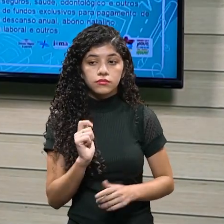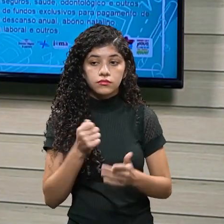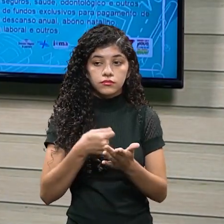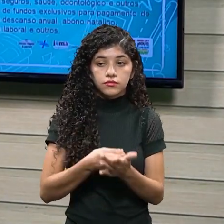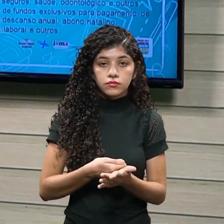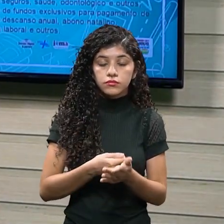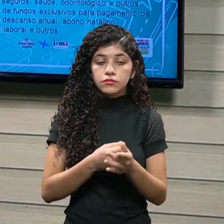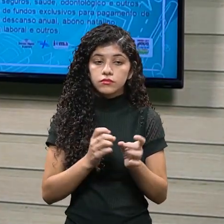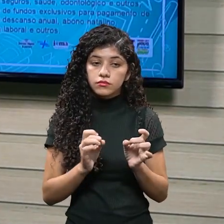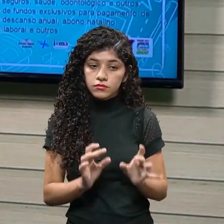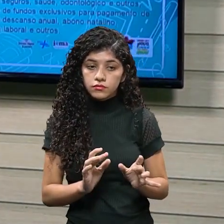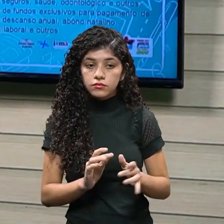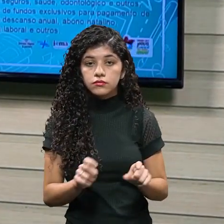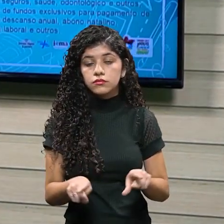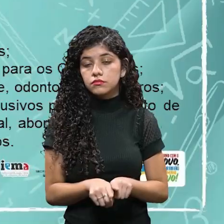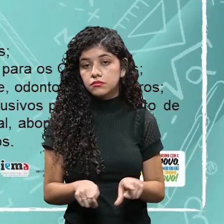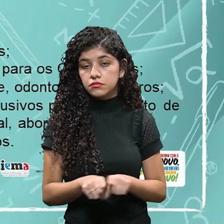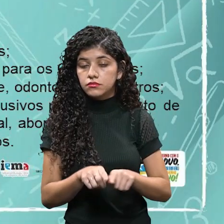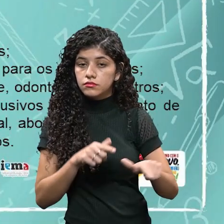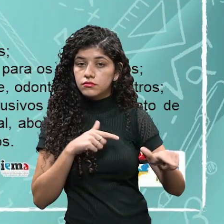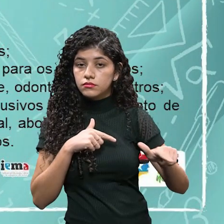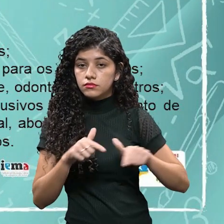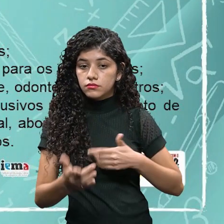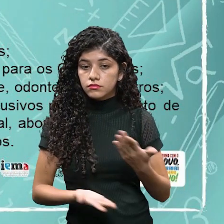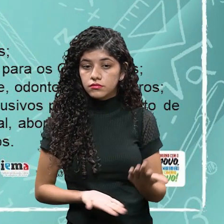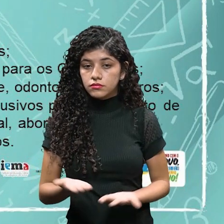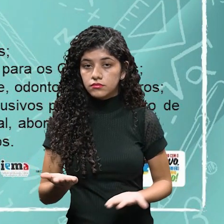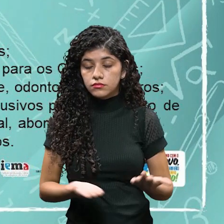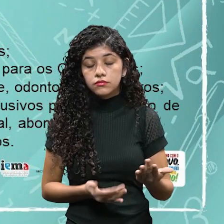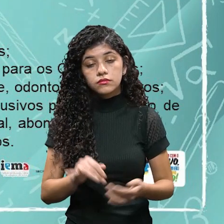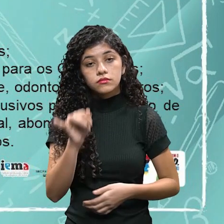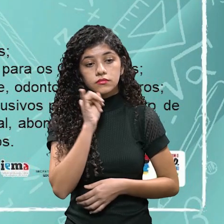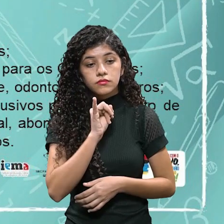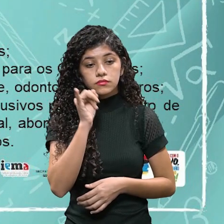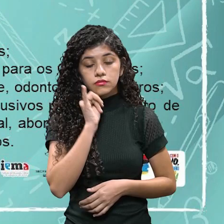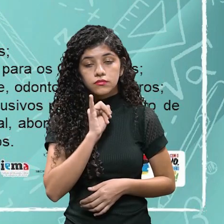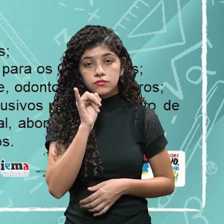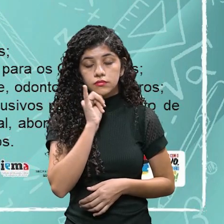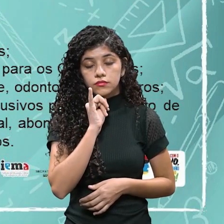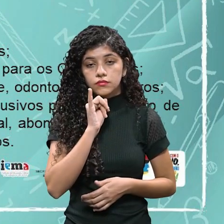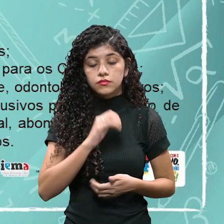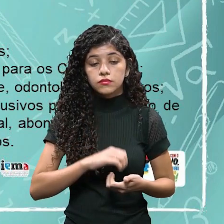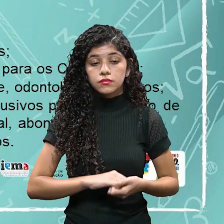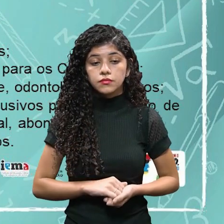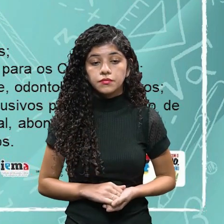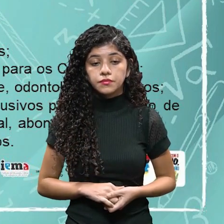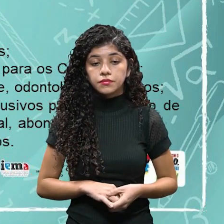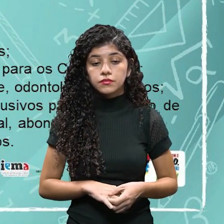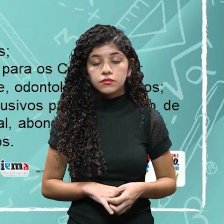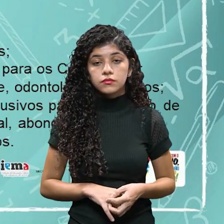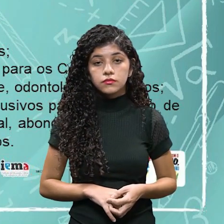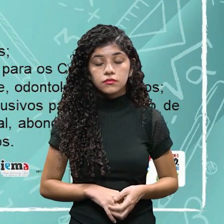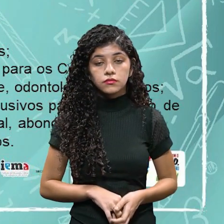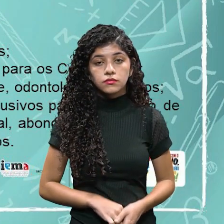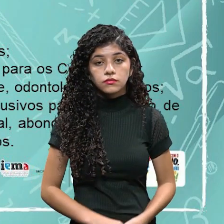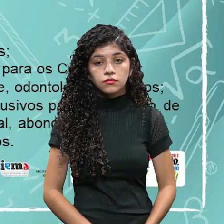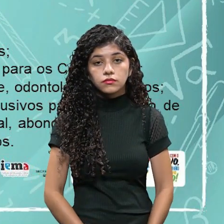de produto de mercadoria e nem de serviço. Exemplo. Um exemplo de ato cooperado